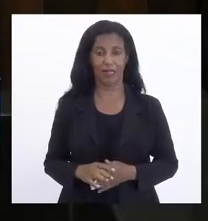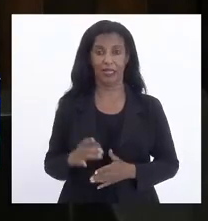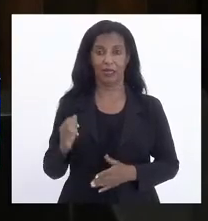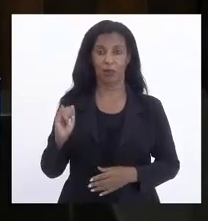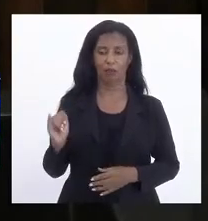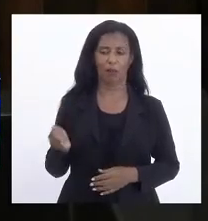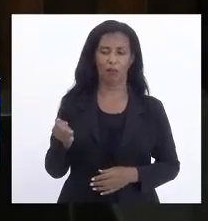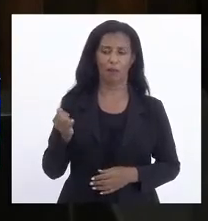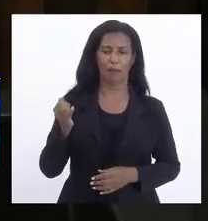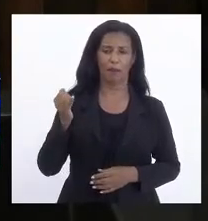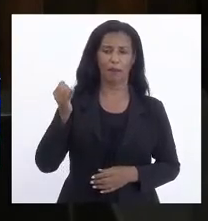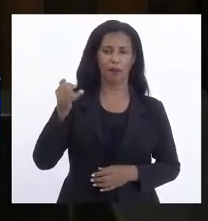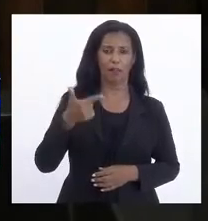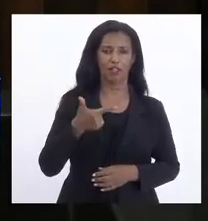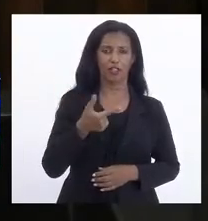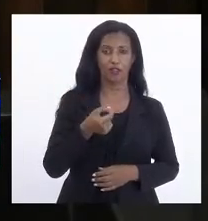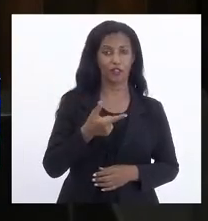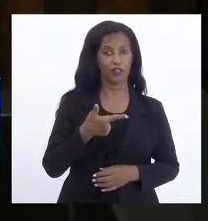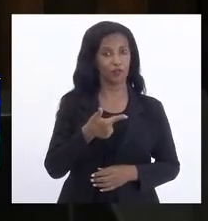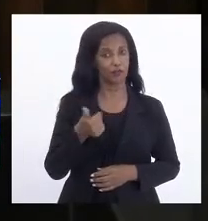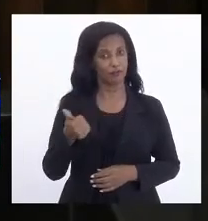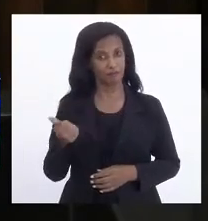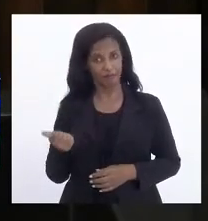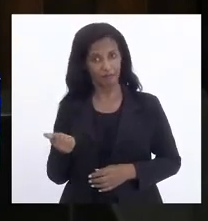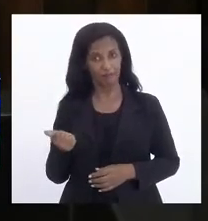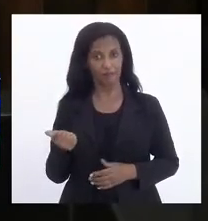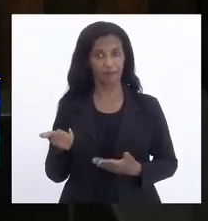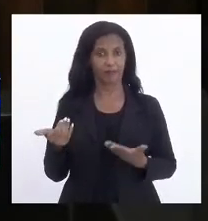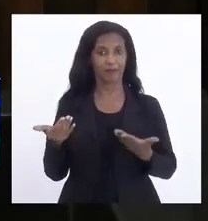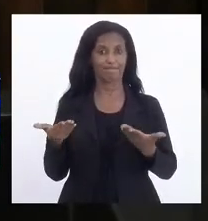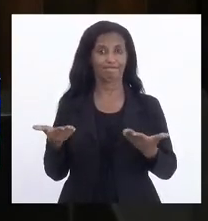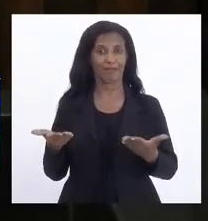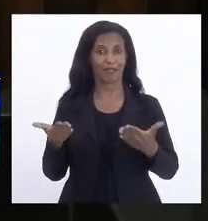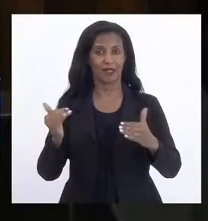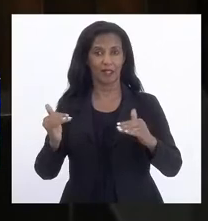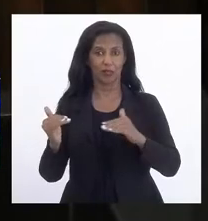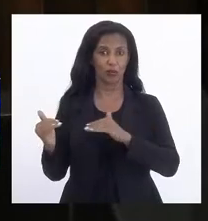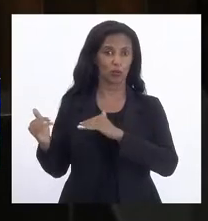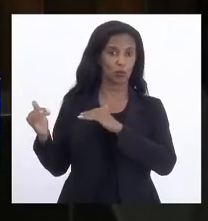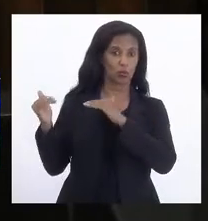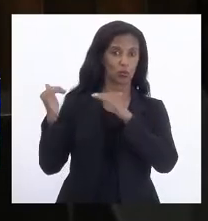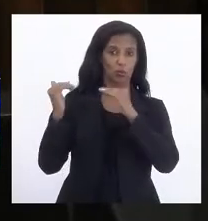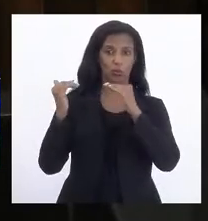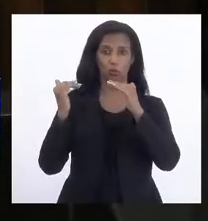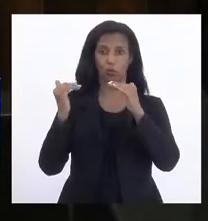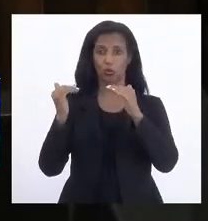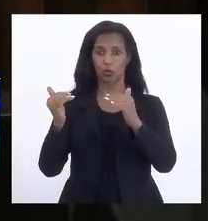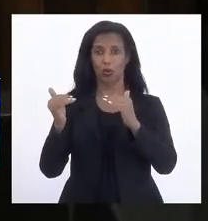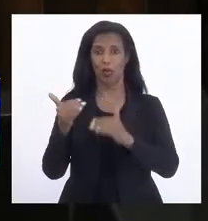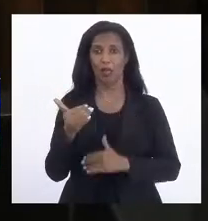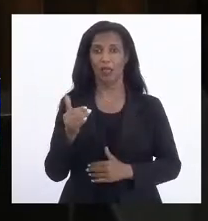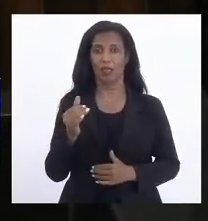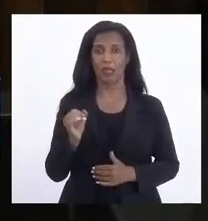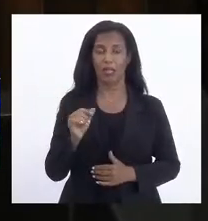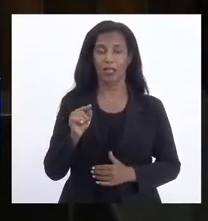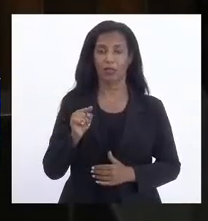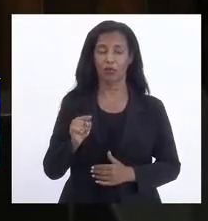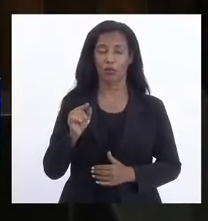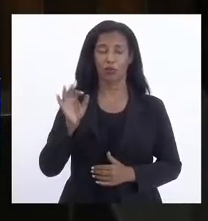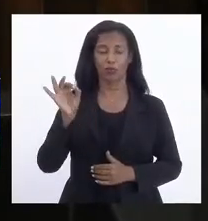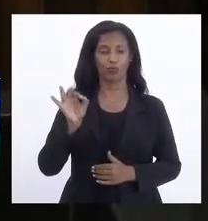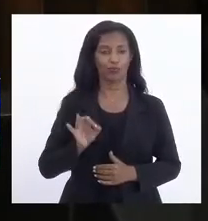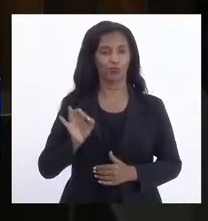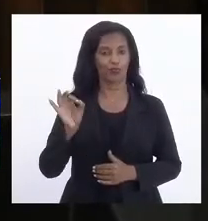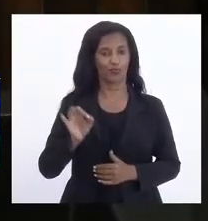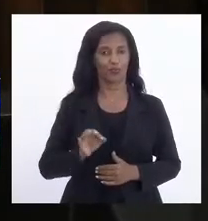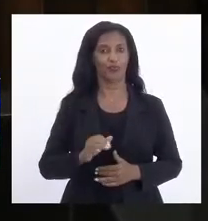inflação de 2021 será superior a 10 pontos